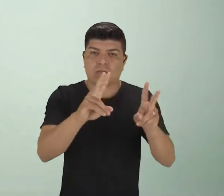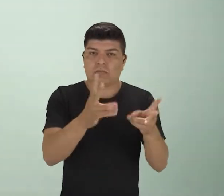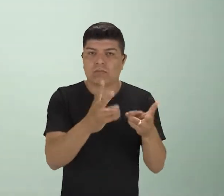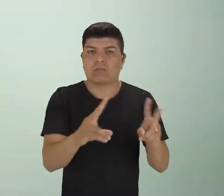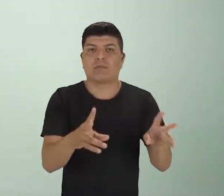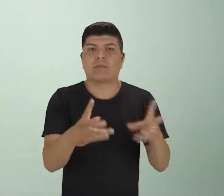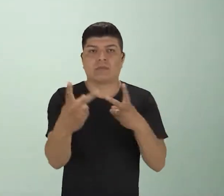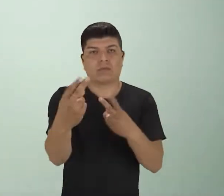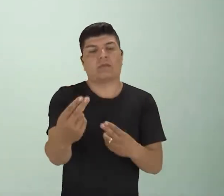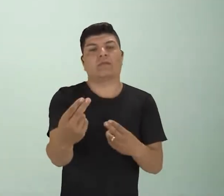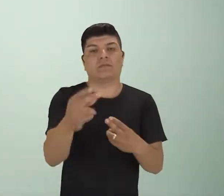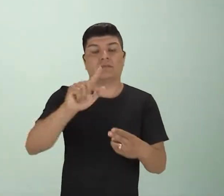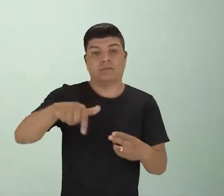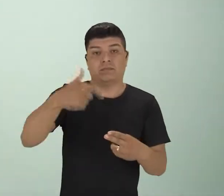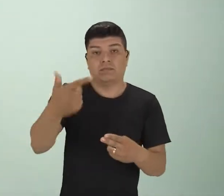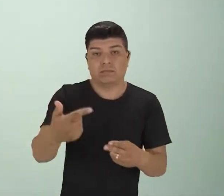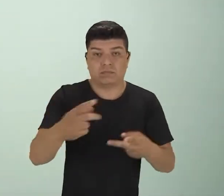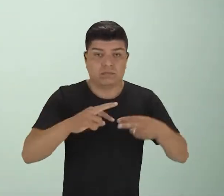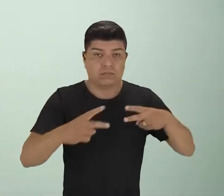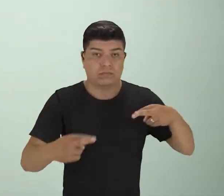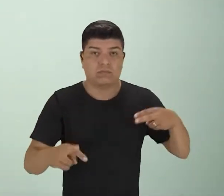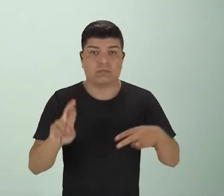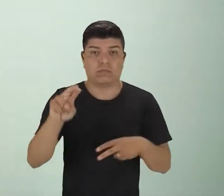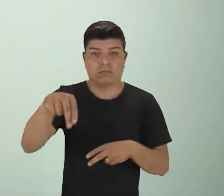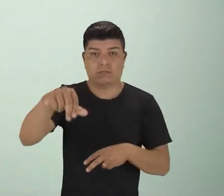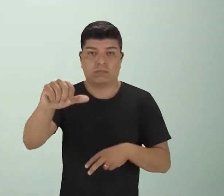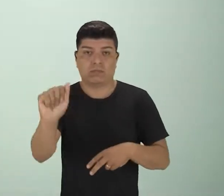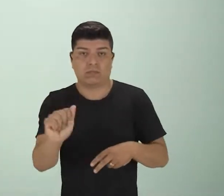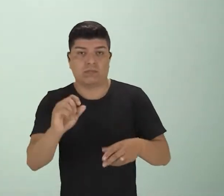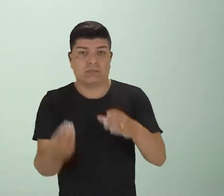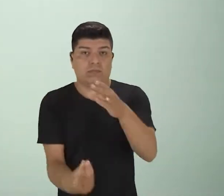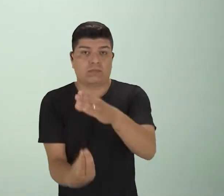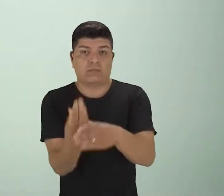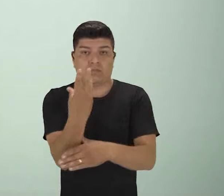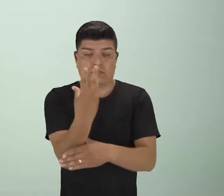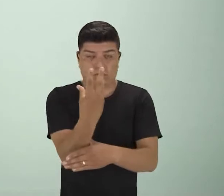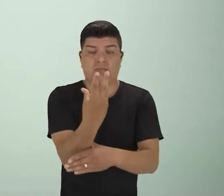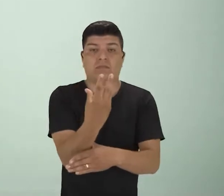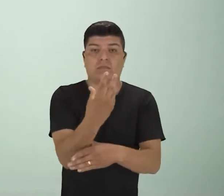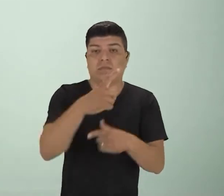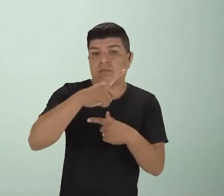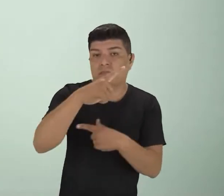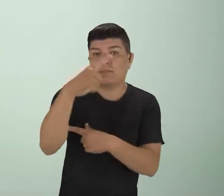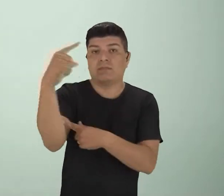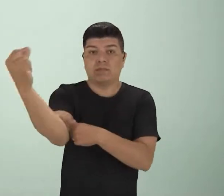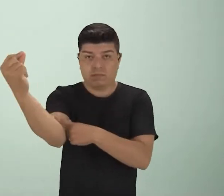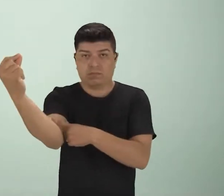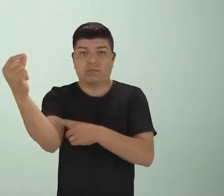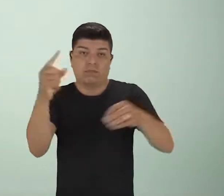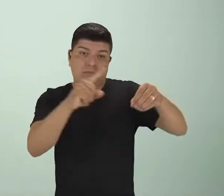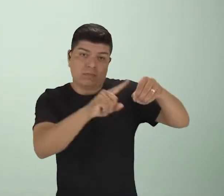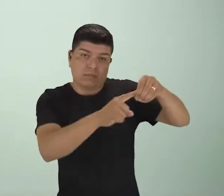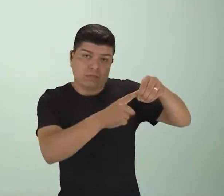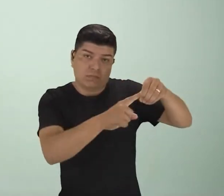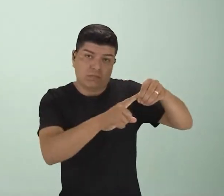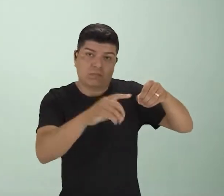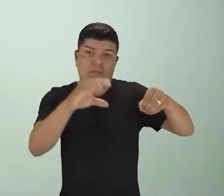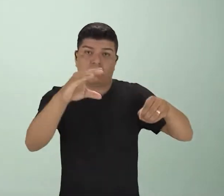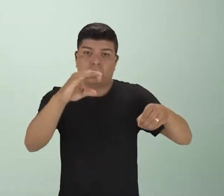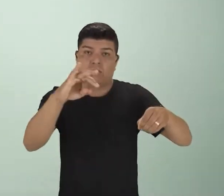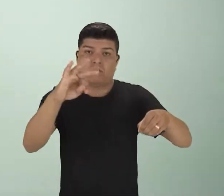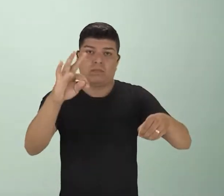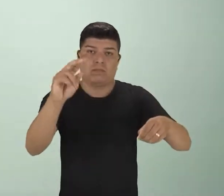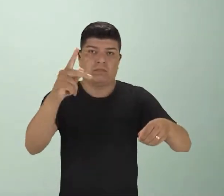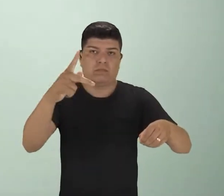Esse RNA, depois de produzido no núcleo, ele vai sair do núcleo para o citoplasma, onde ele